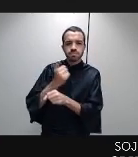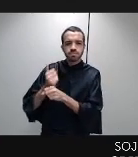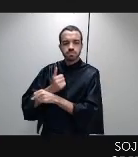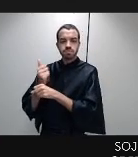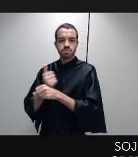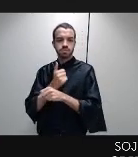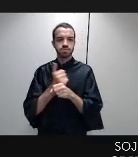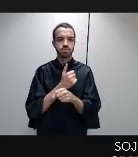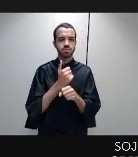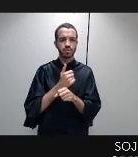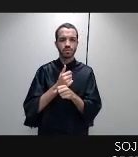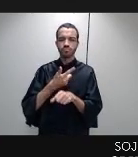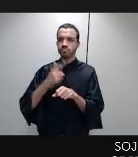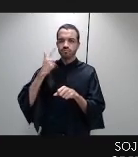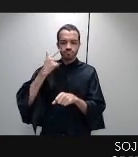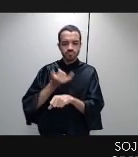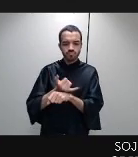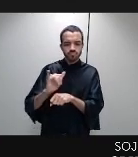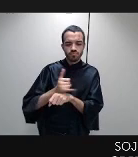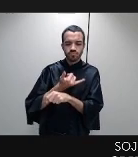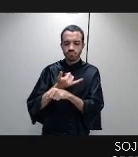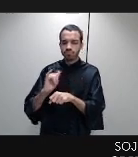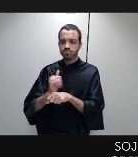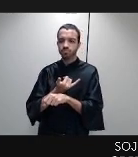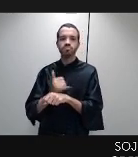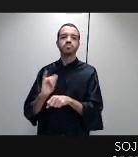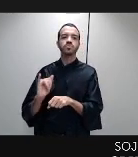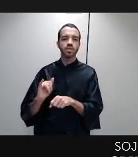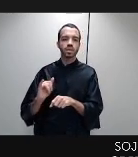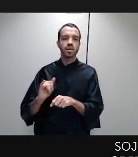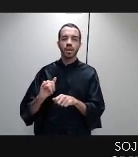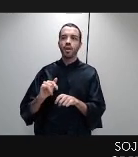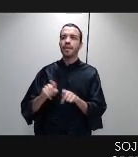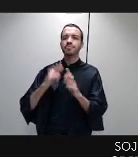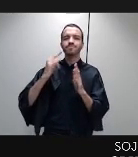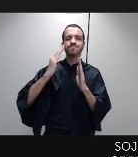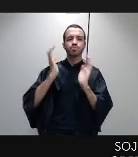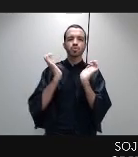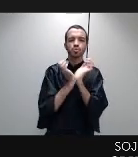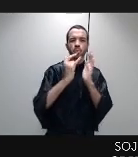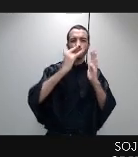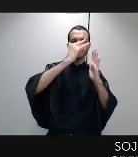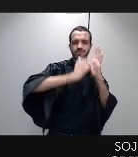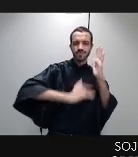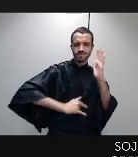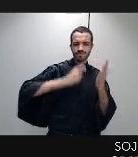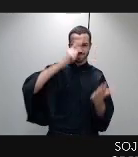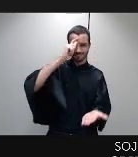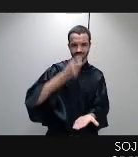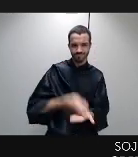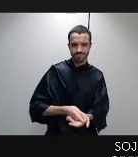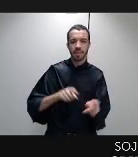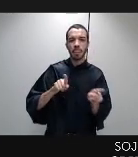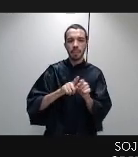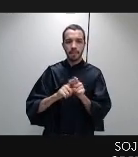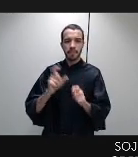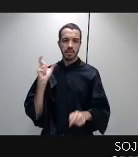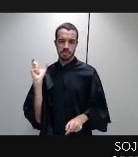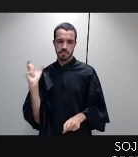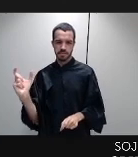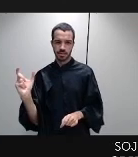preservadora da execução fiscal Lda habilitação do crédito